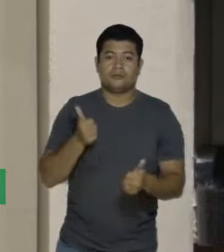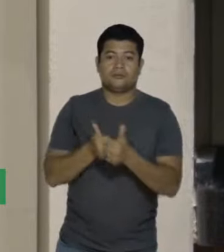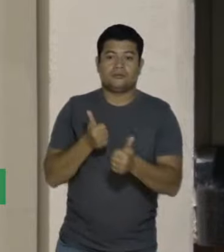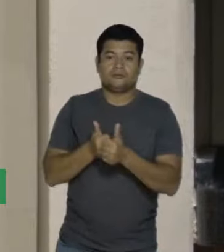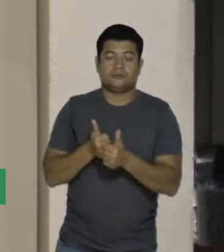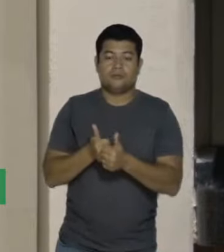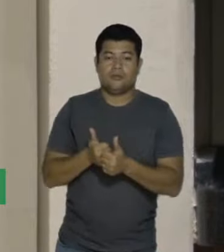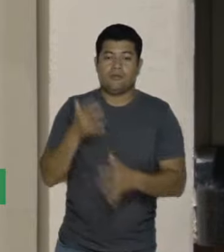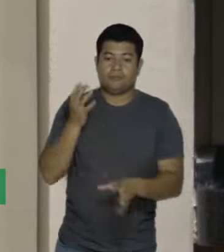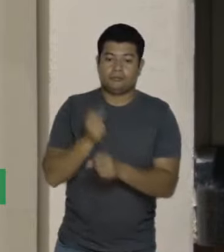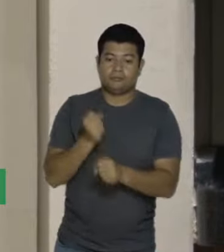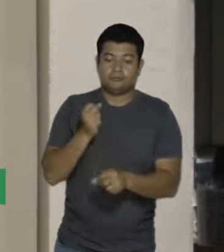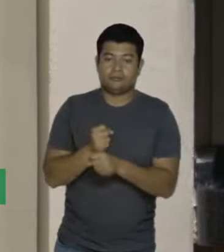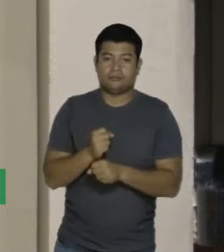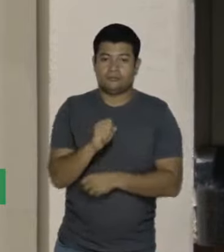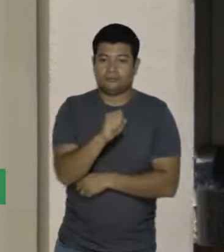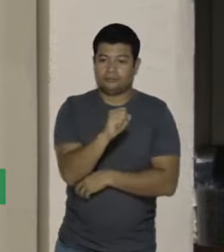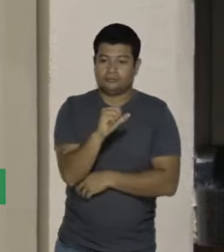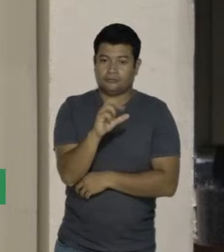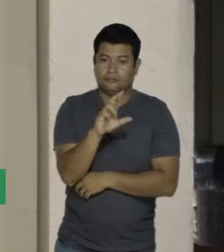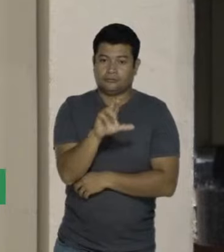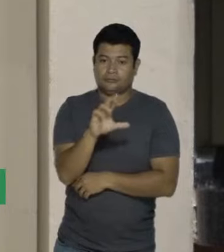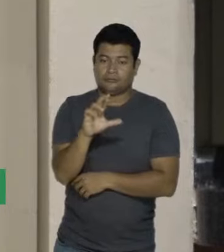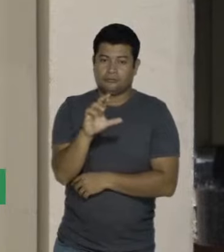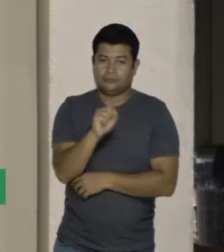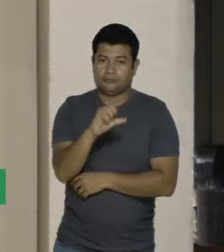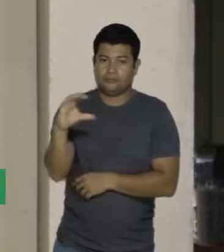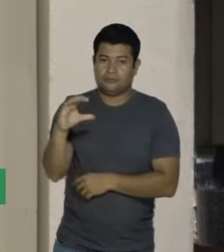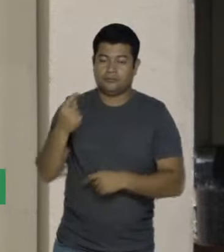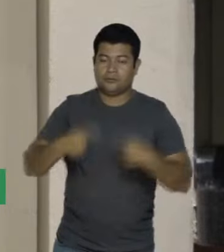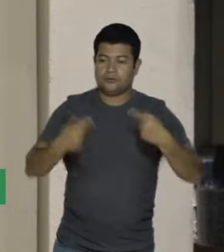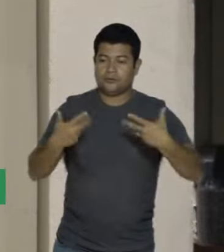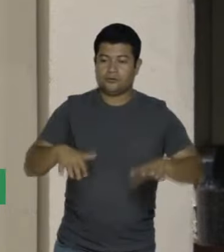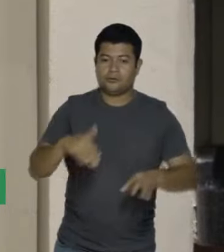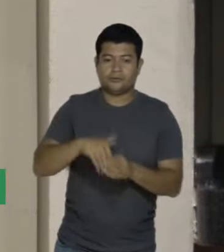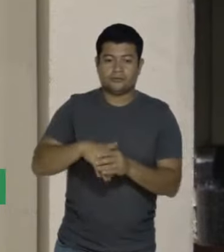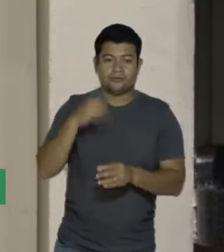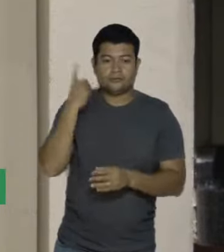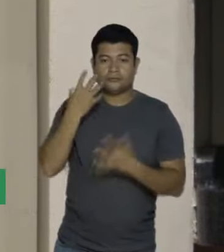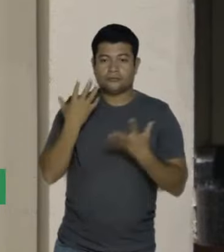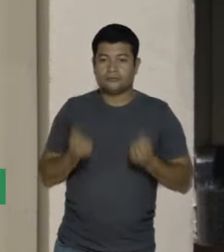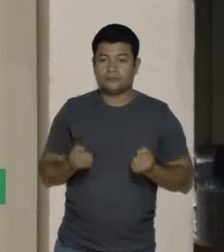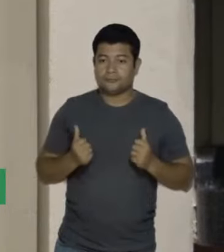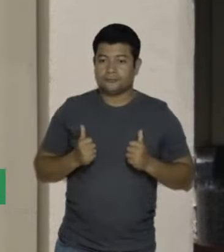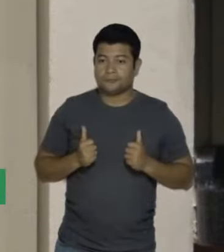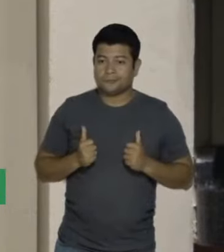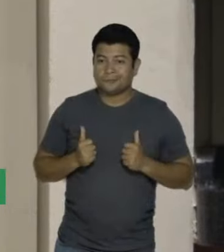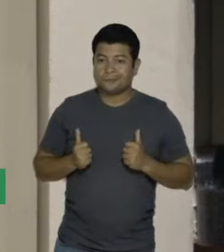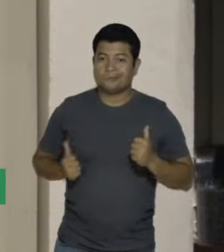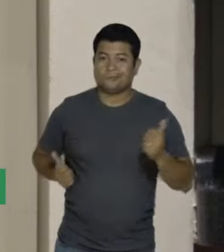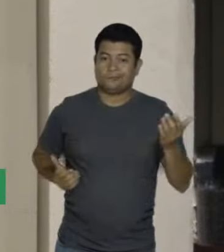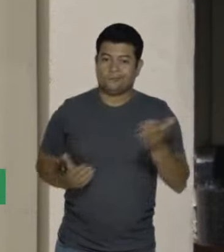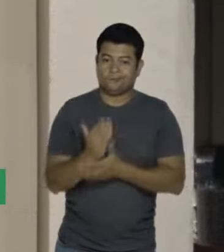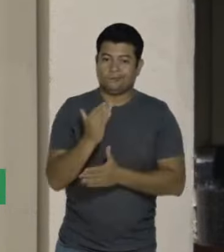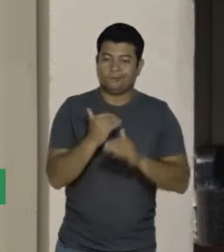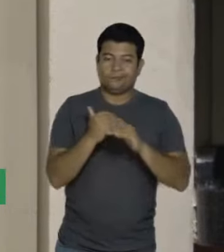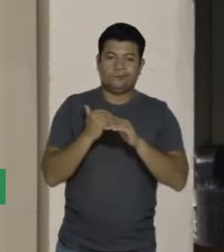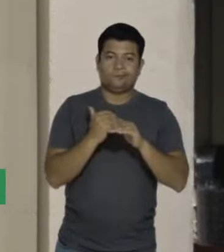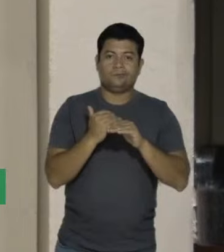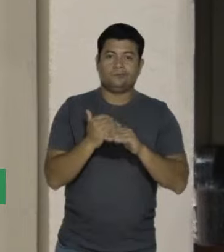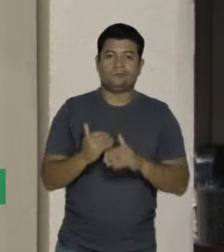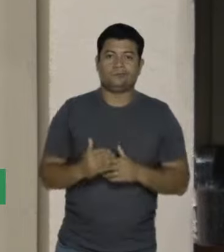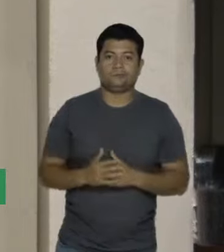tá vendo Quem Queira discutir em votação deputados que aprovam permanece como se encontra aprovado por unanimidade